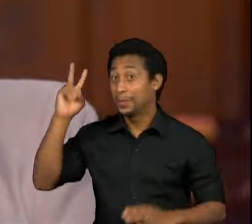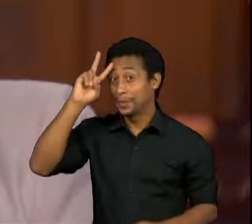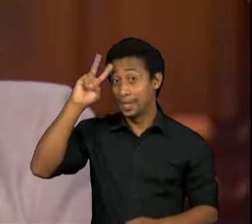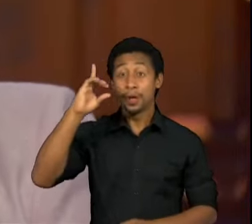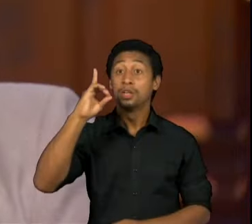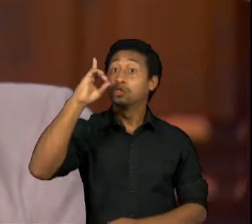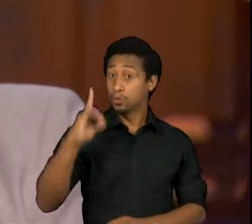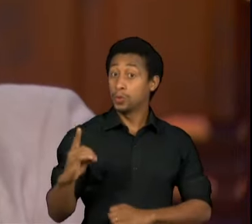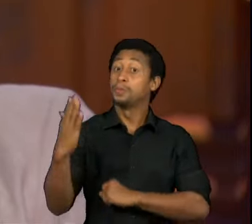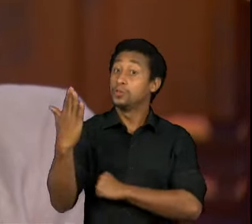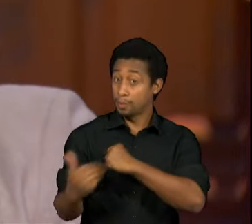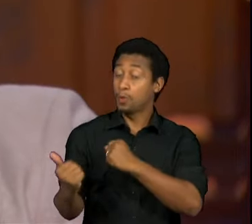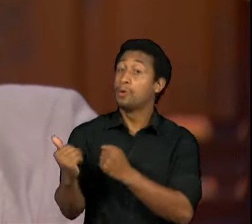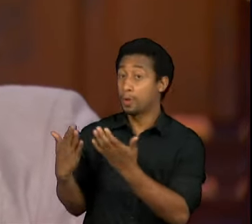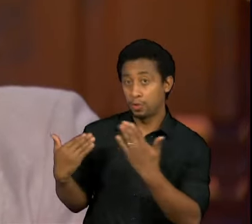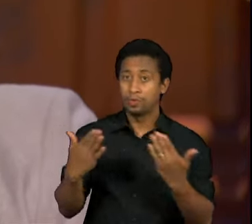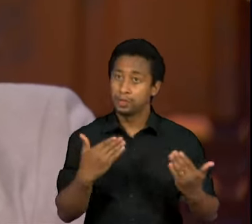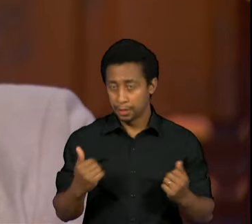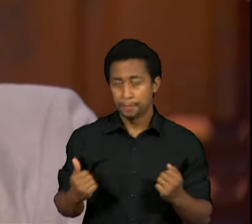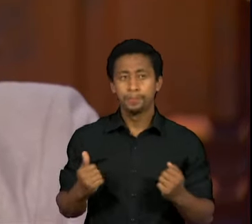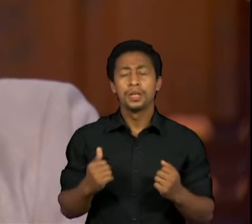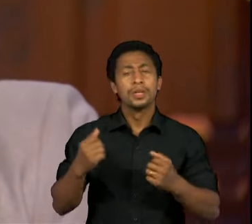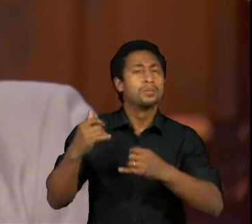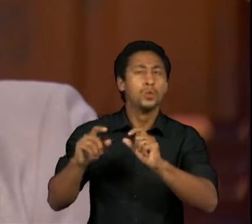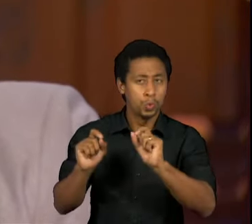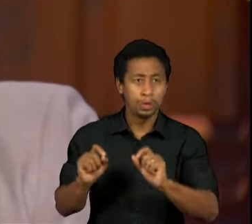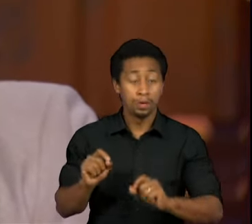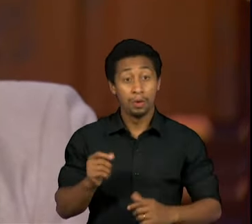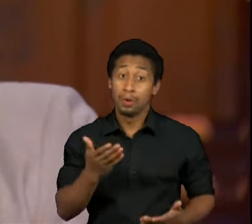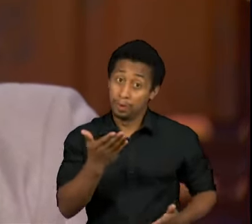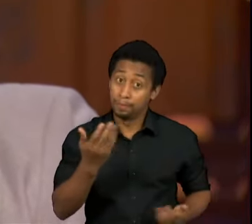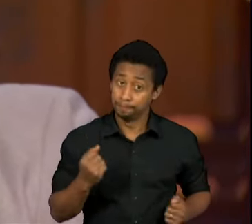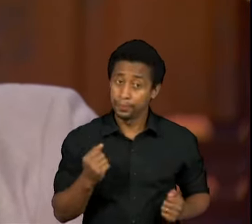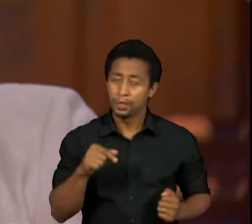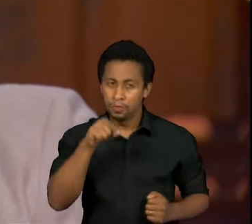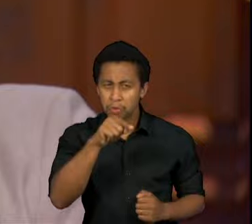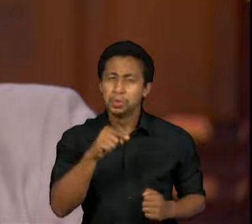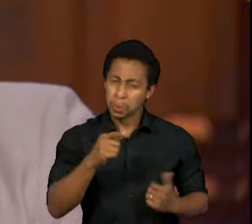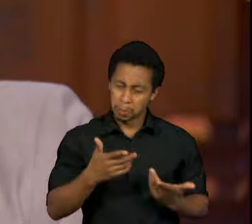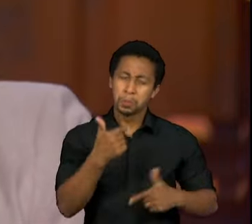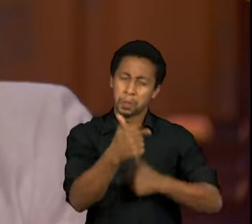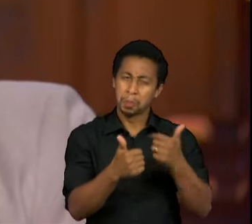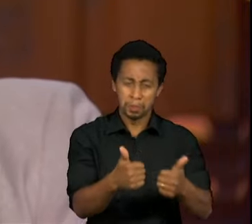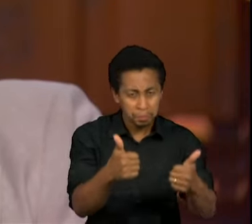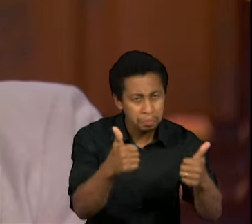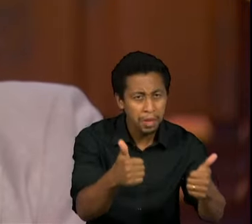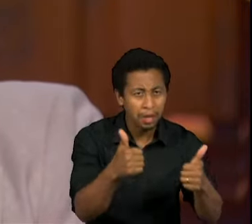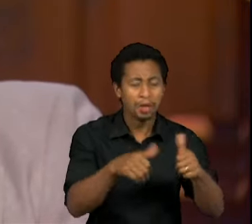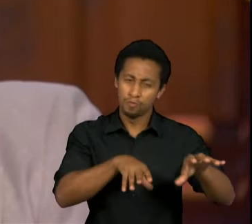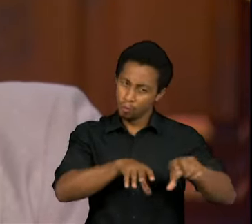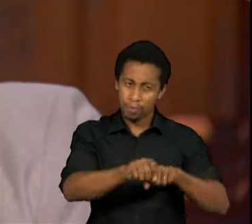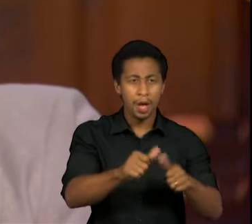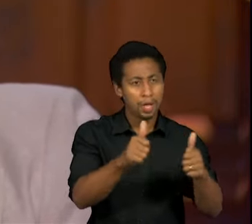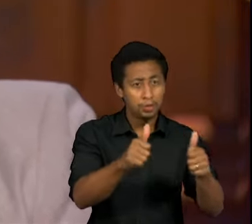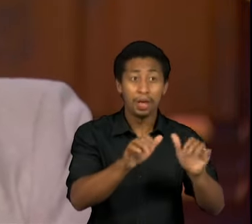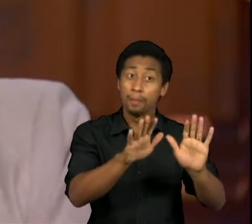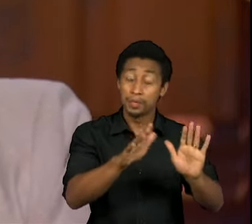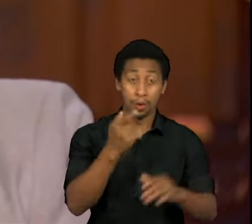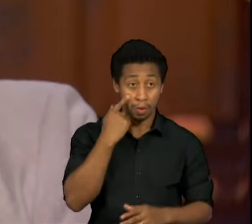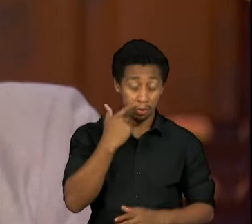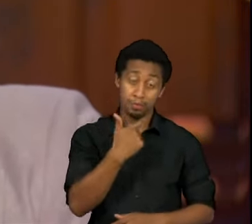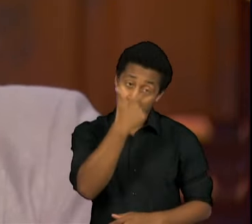conversa e ela falou Olha eu acho que você é um dos quadros nossos muito preparados você tem feito um bom trabalho só que já me lá eu tenho